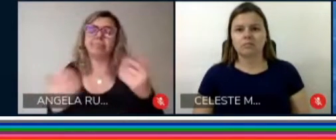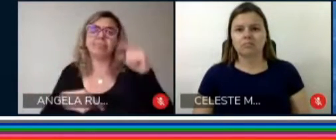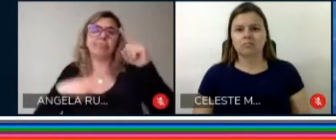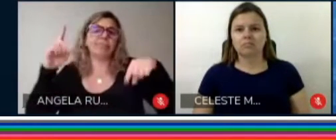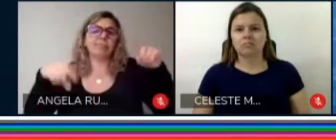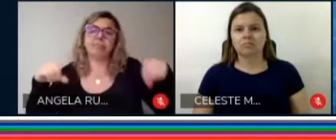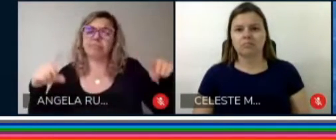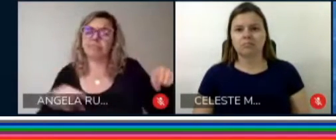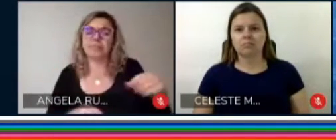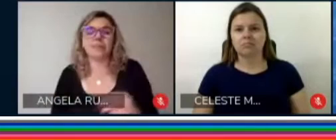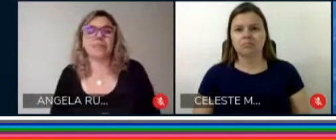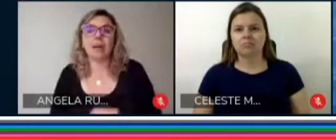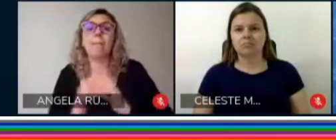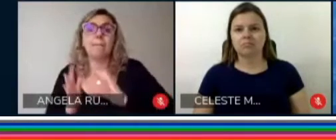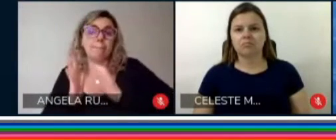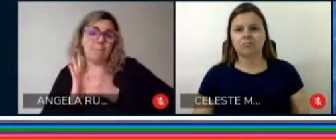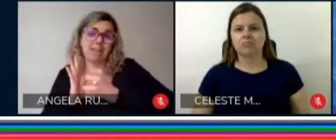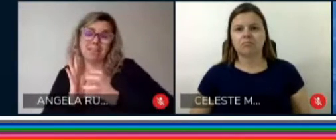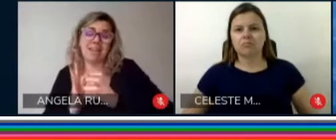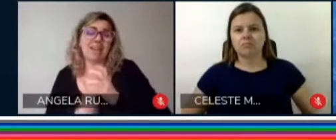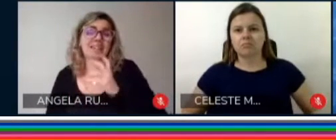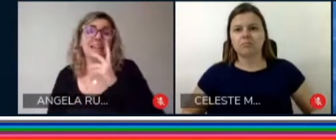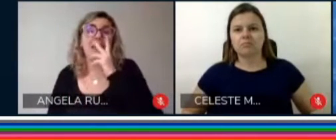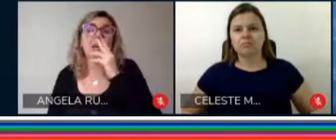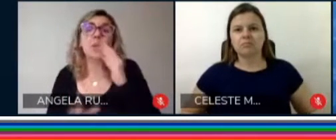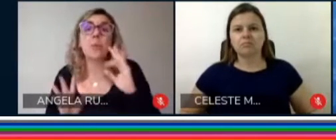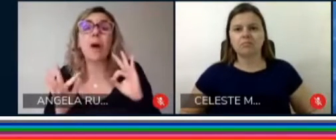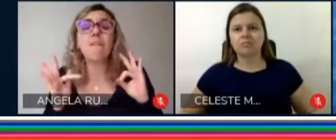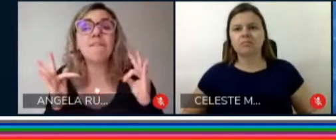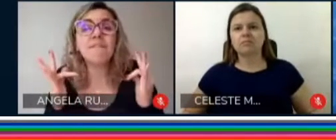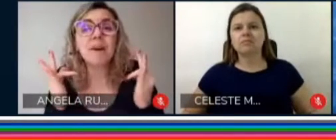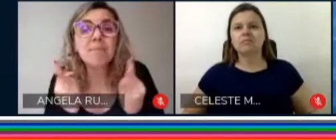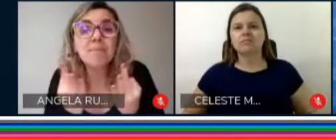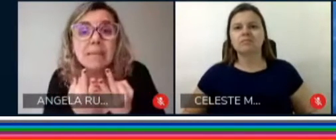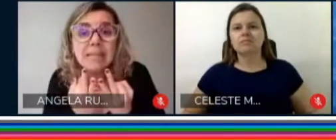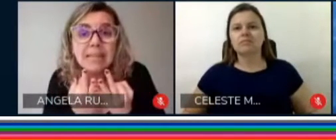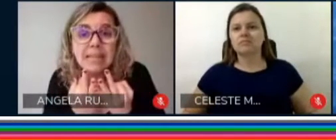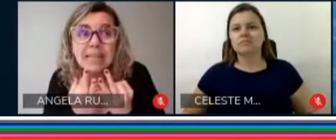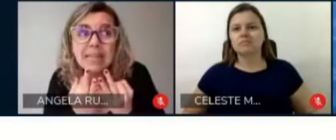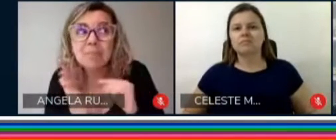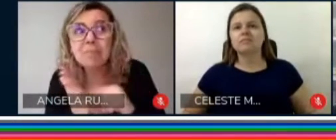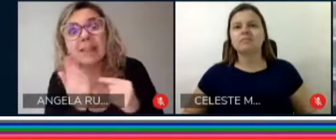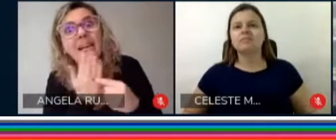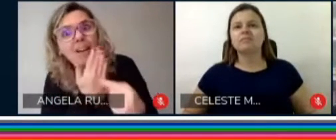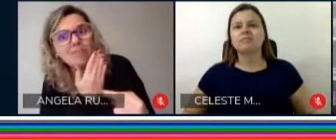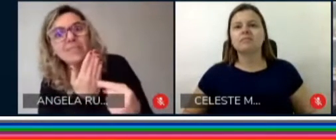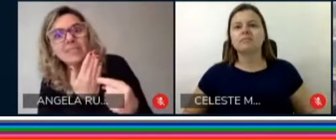Então as bases de dados, elas são como famílias, no fundo todas elas se parecem, né?